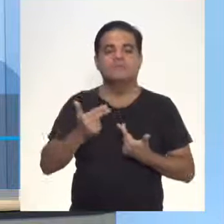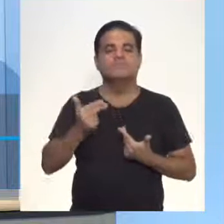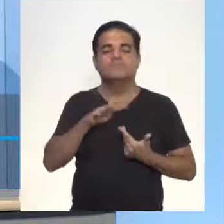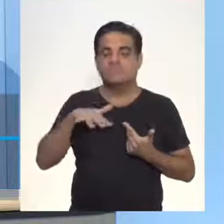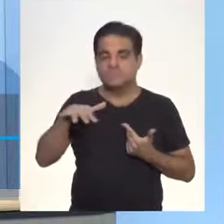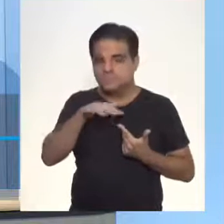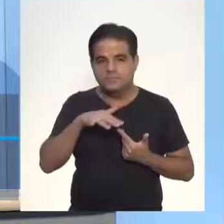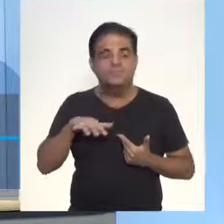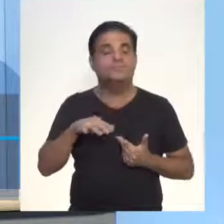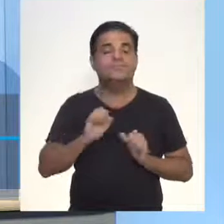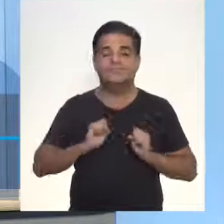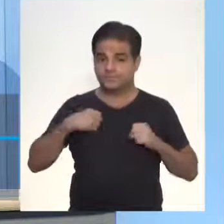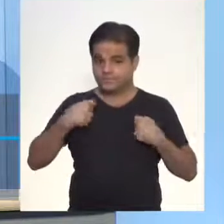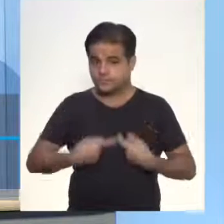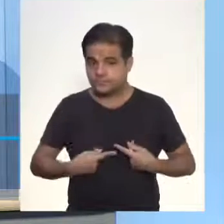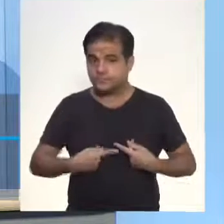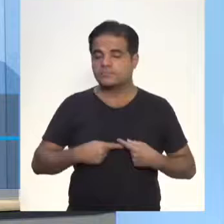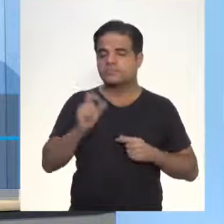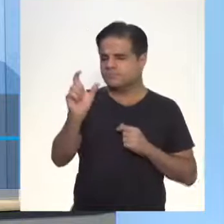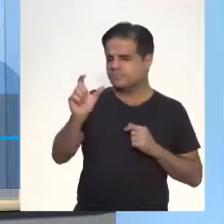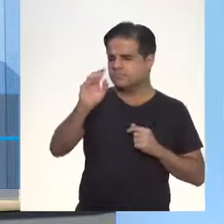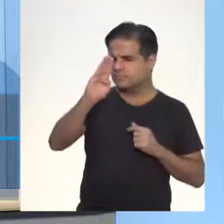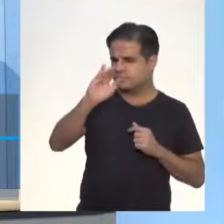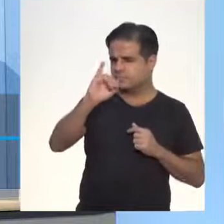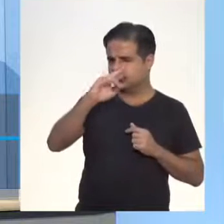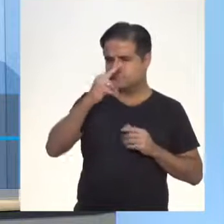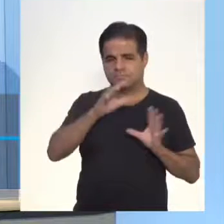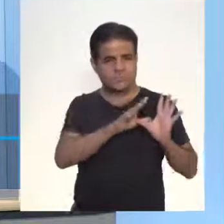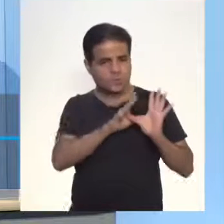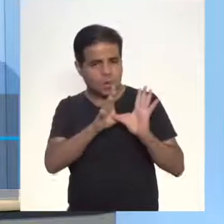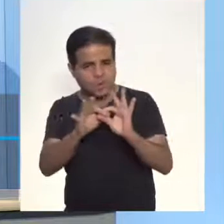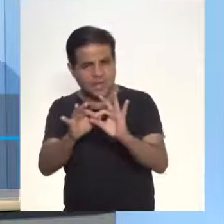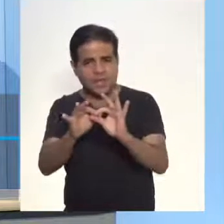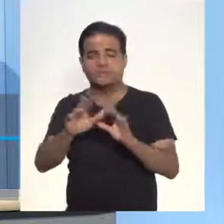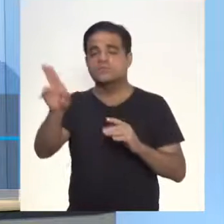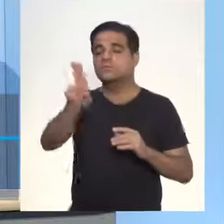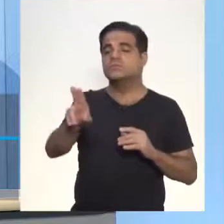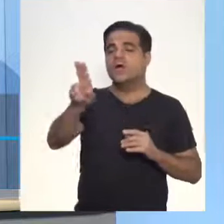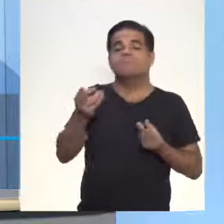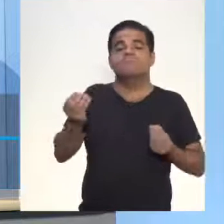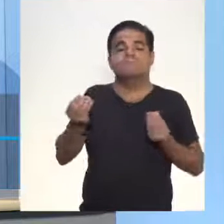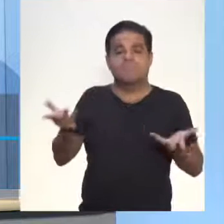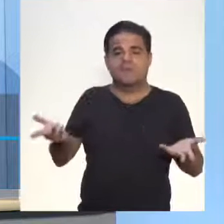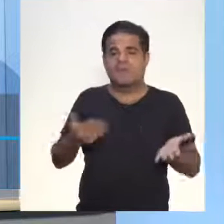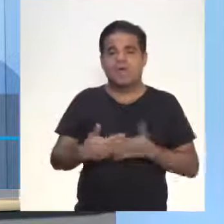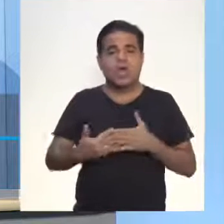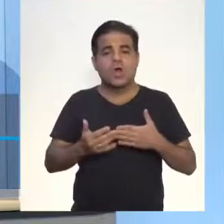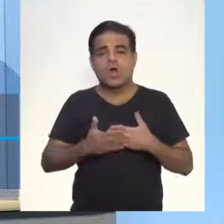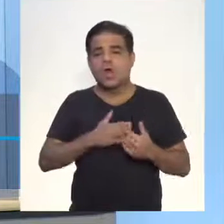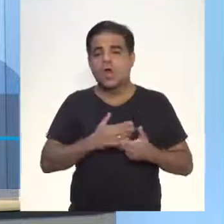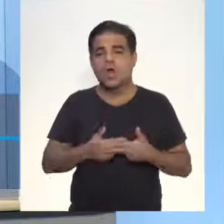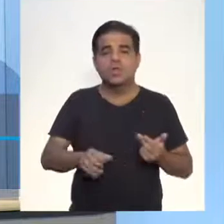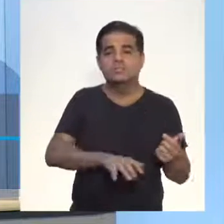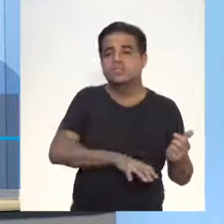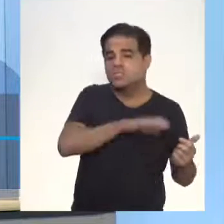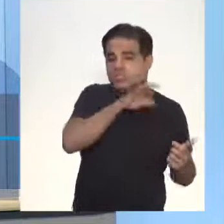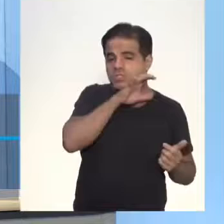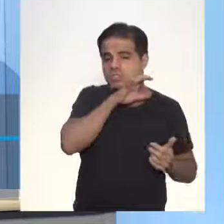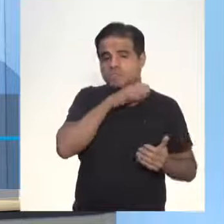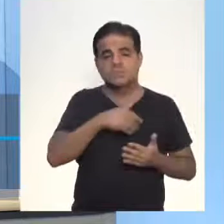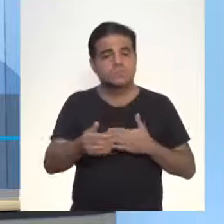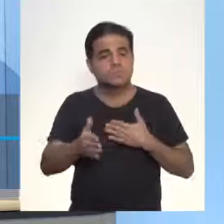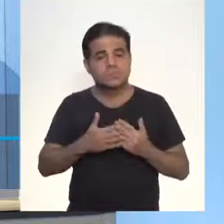parte. Já a palavra bicho, no contexto, muitas vezes é utilizada para qualquer tipo de animal, e